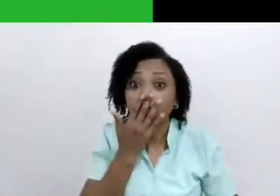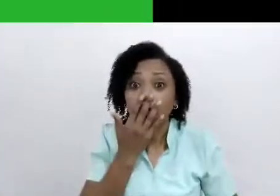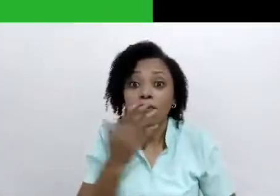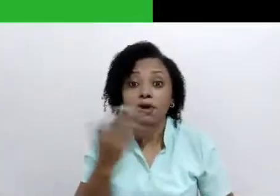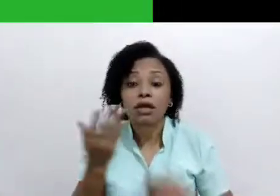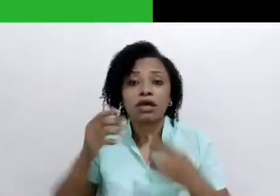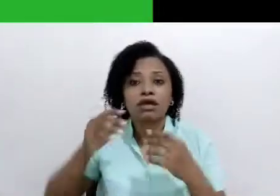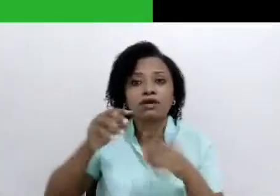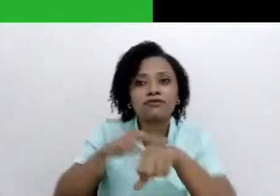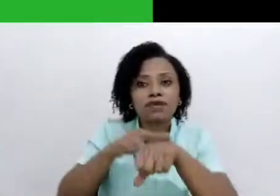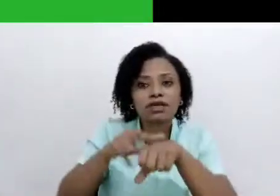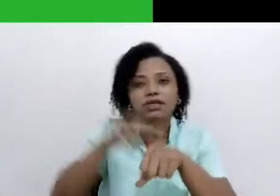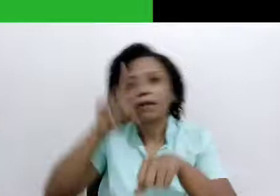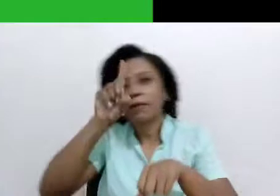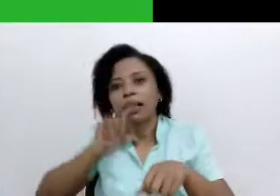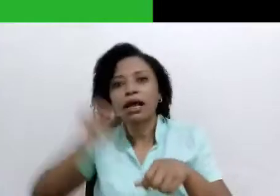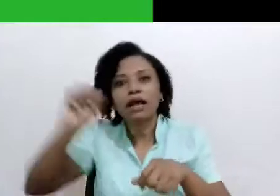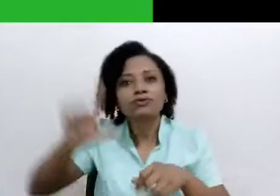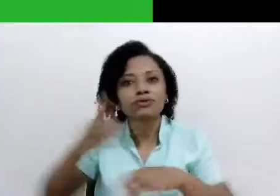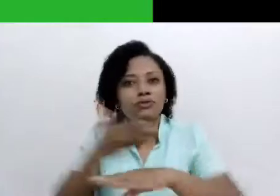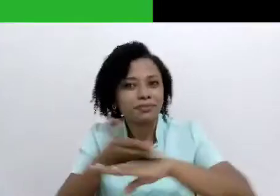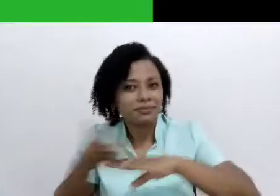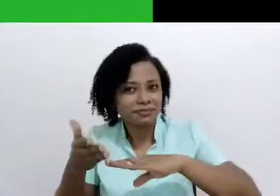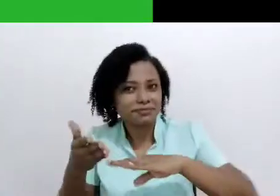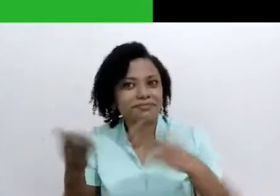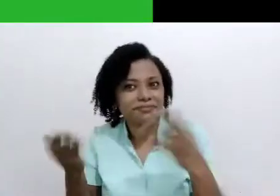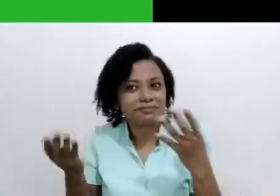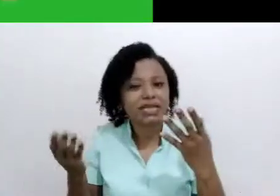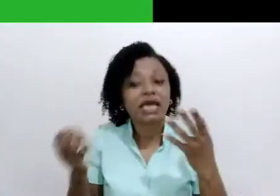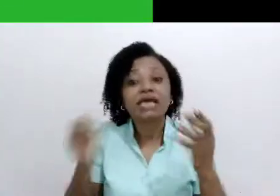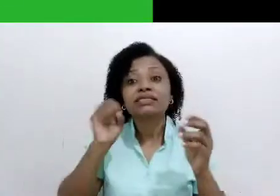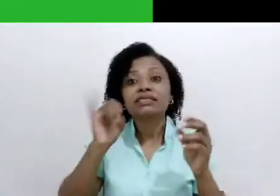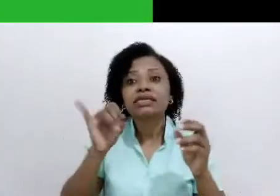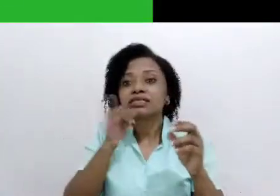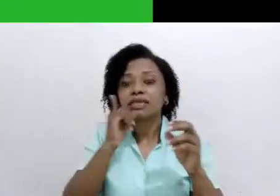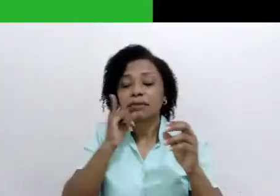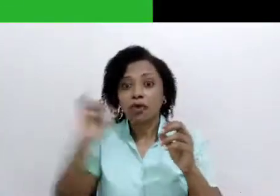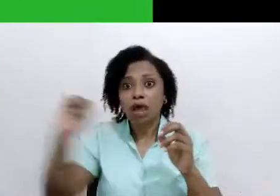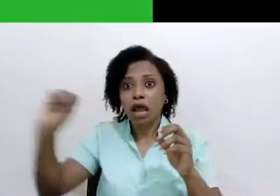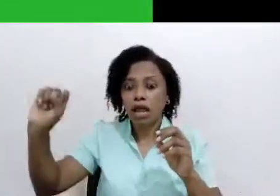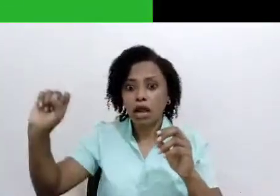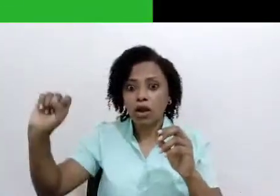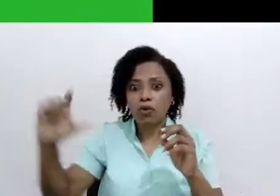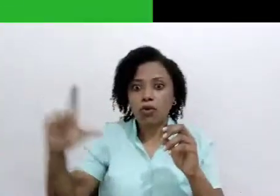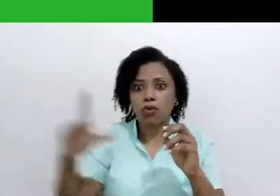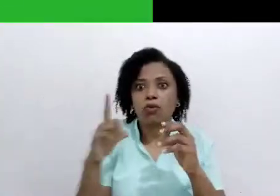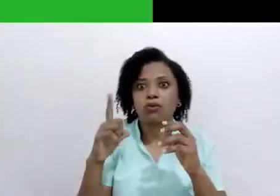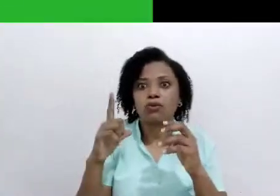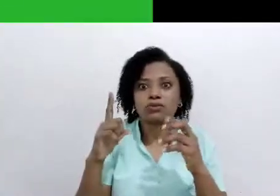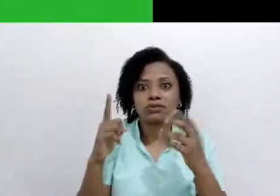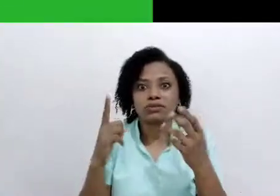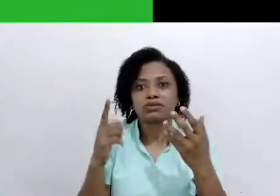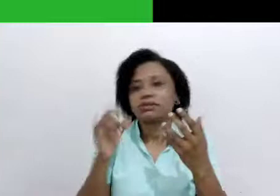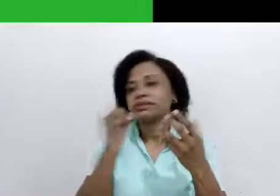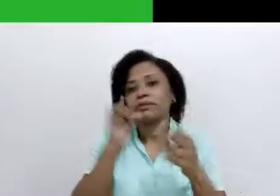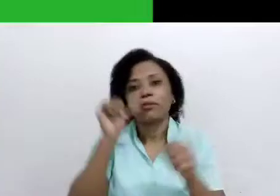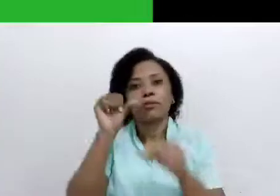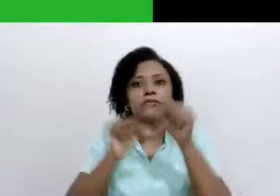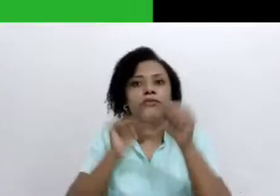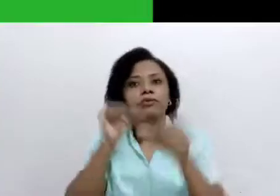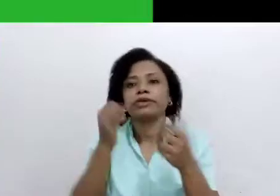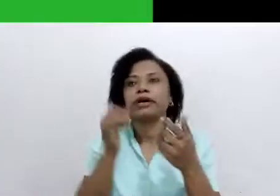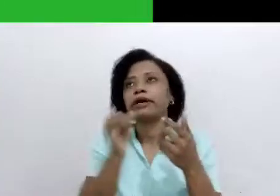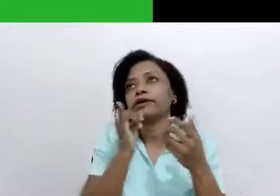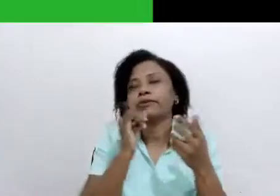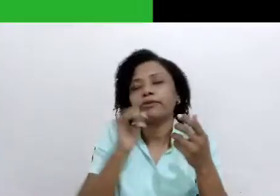amarelo, azul e branco. Se a gente iluminasse essa bandeira por uma luz verde,